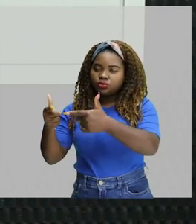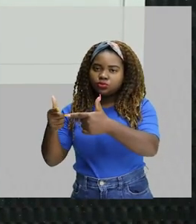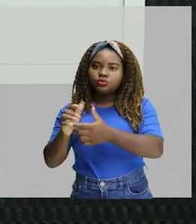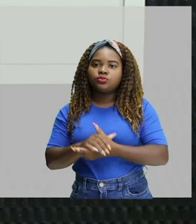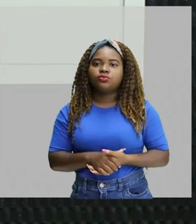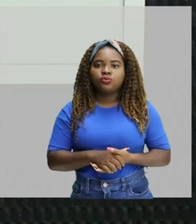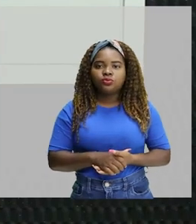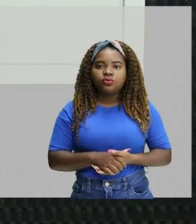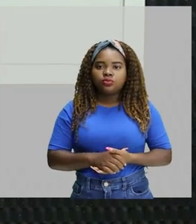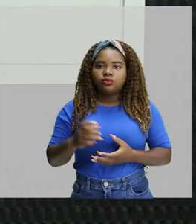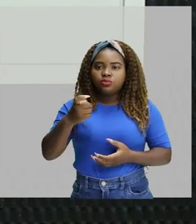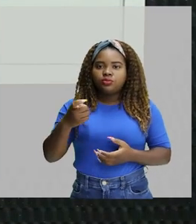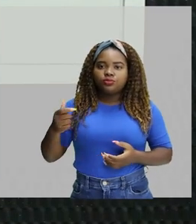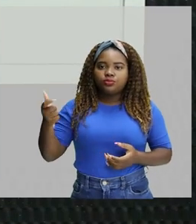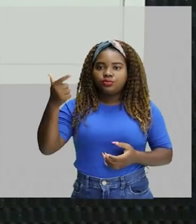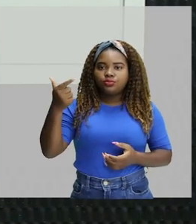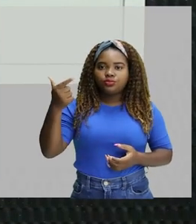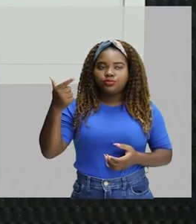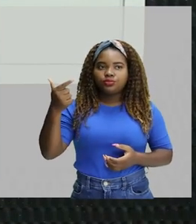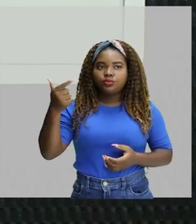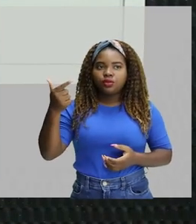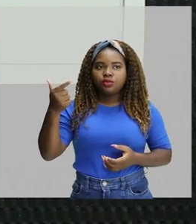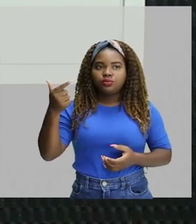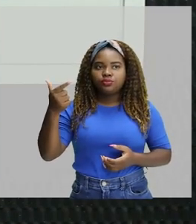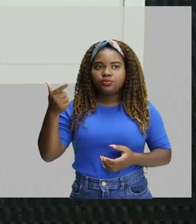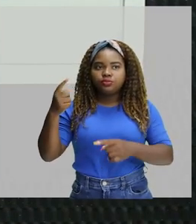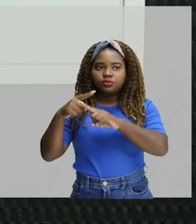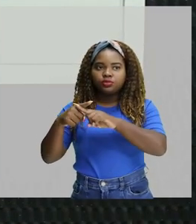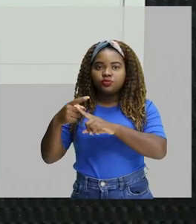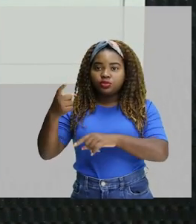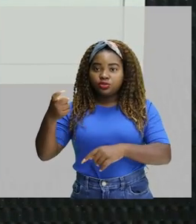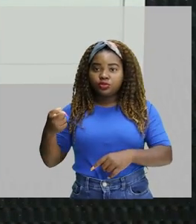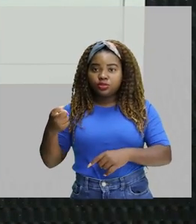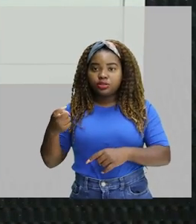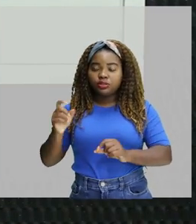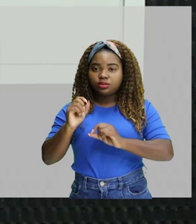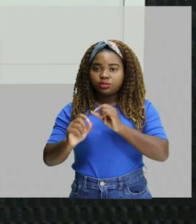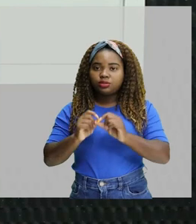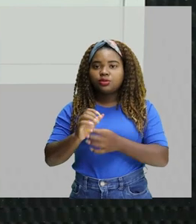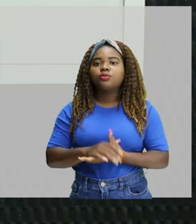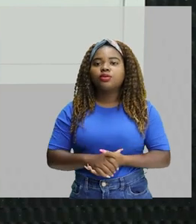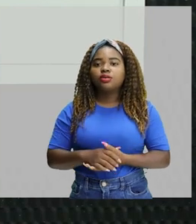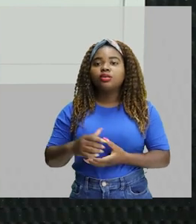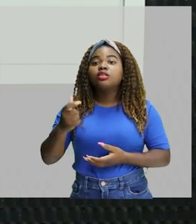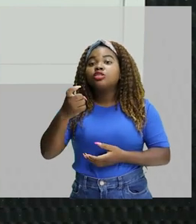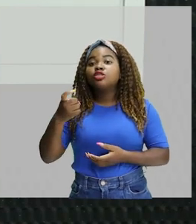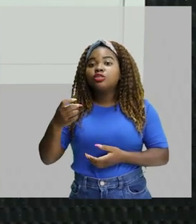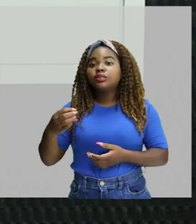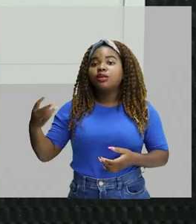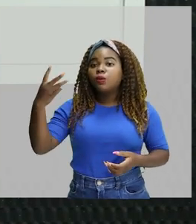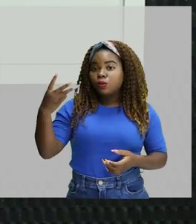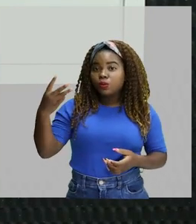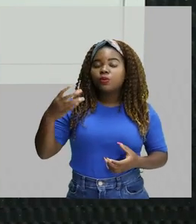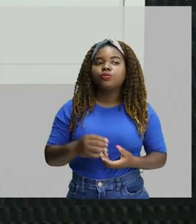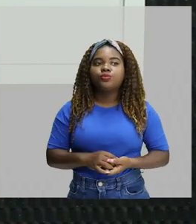Então olha só x qu de multiplicado por x ó na multiplicação conserva e soma fica x c vem para